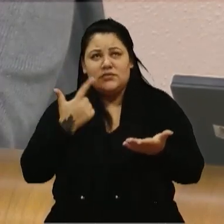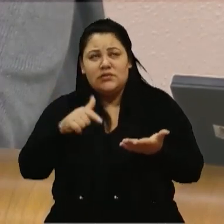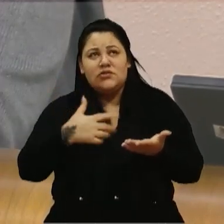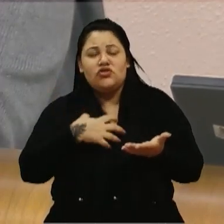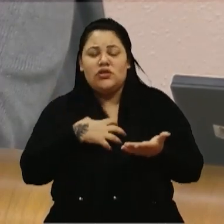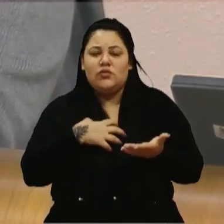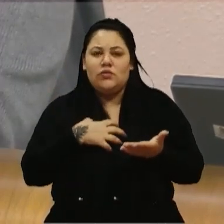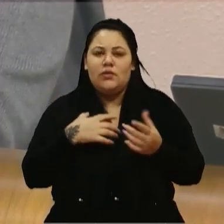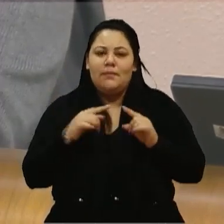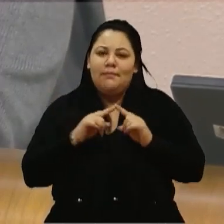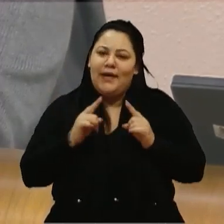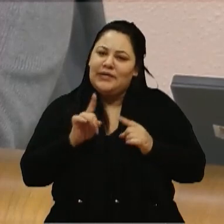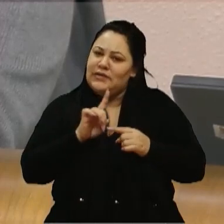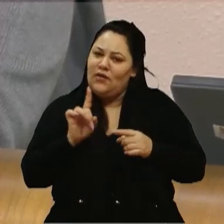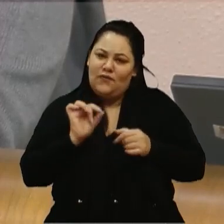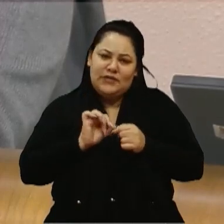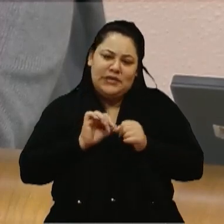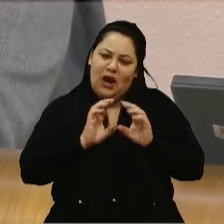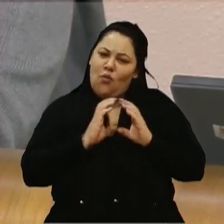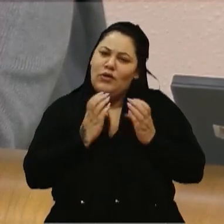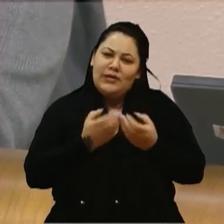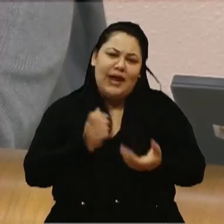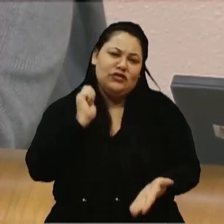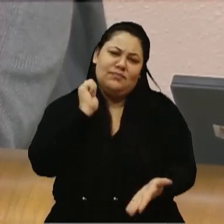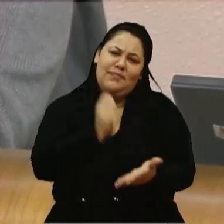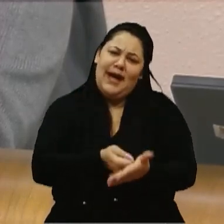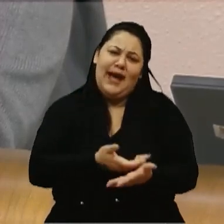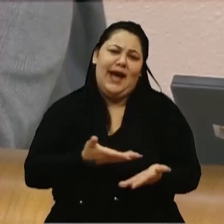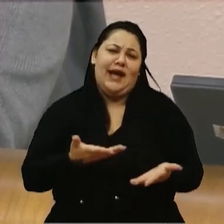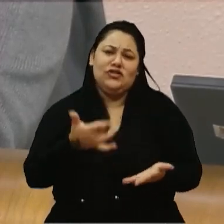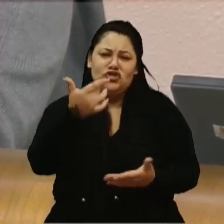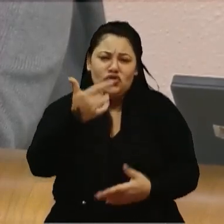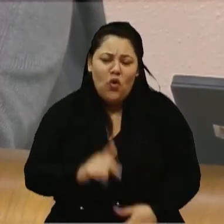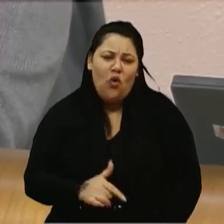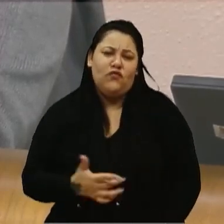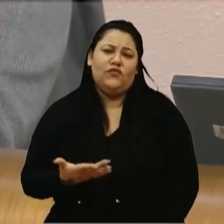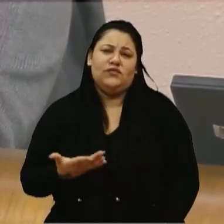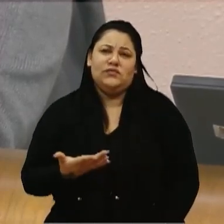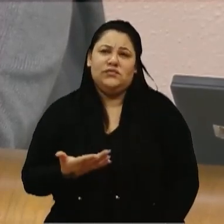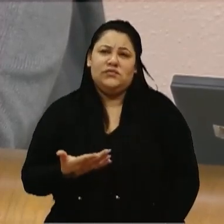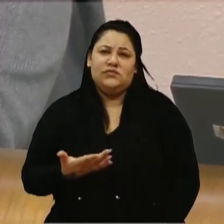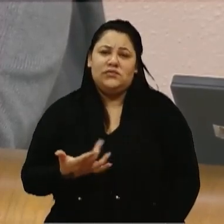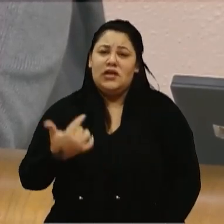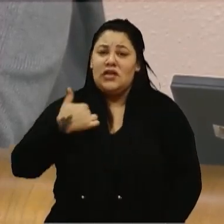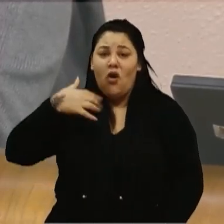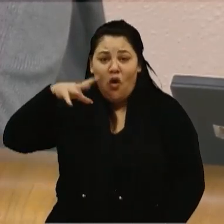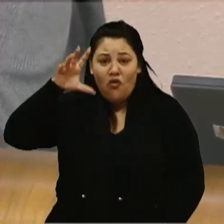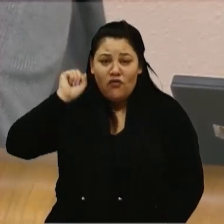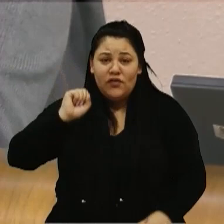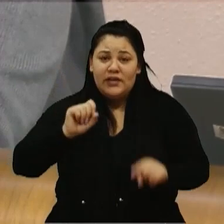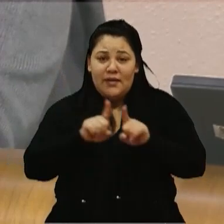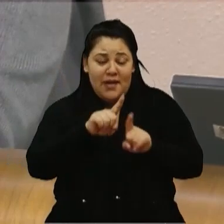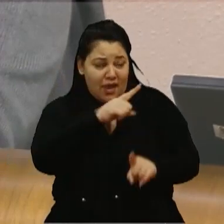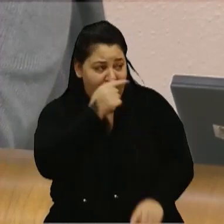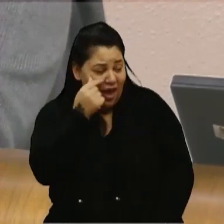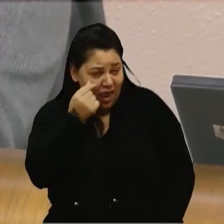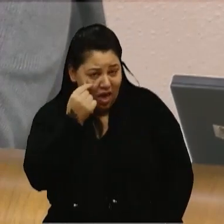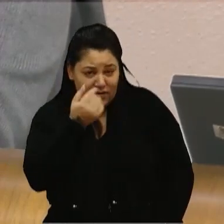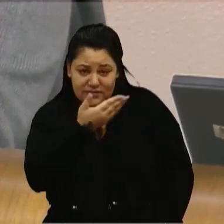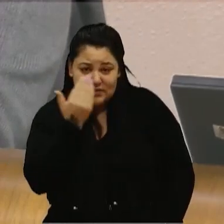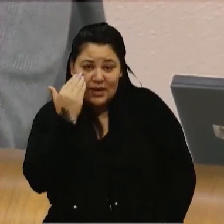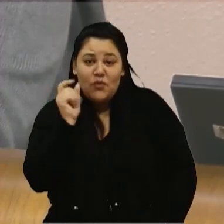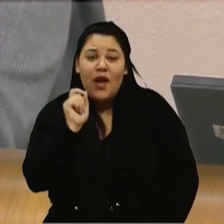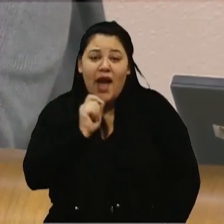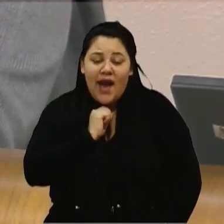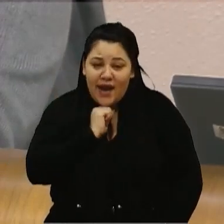Agora, não tirar do bolso do povo, gente. Sabe que mais que eu tive que ouvir lá na rua, Eloy? De que